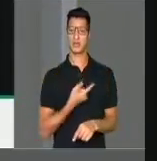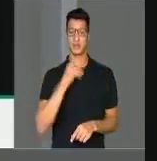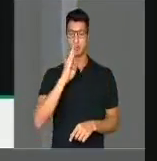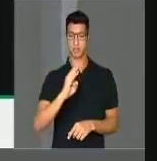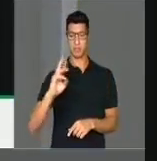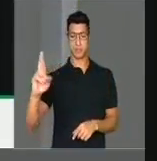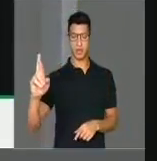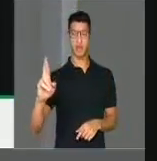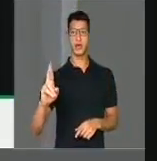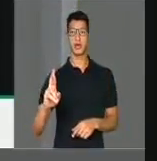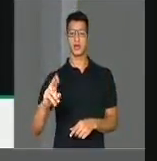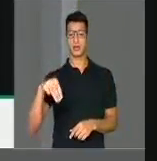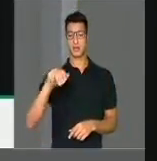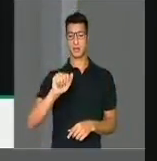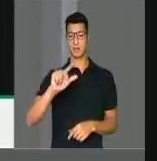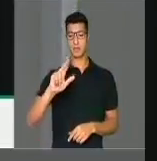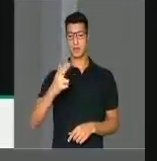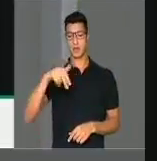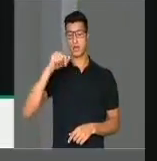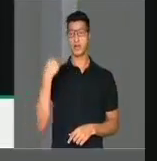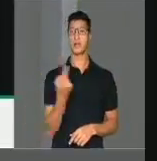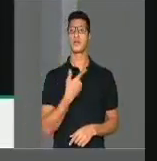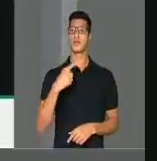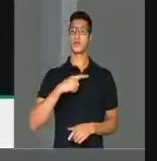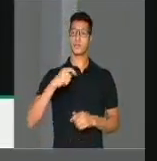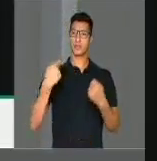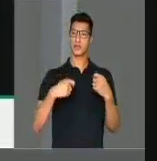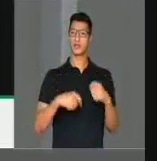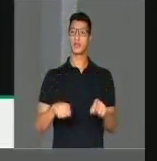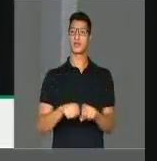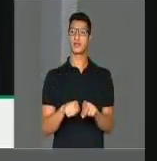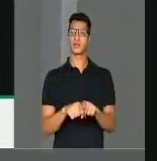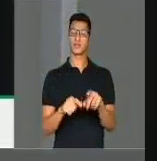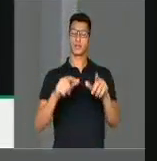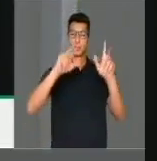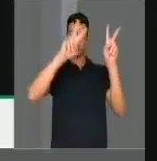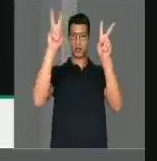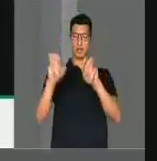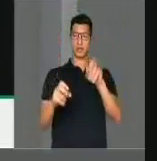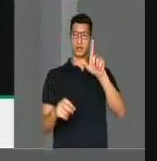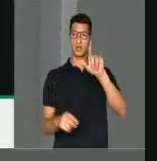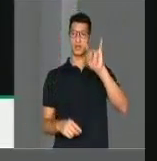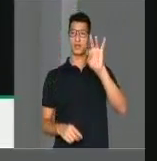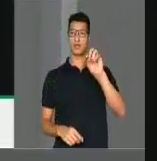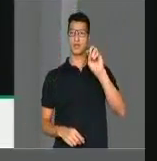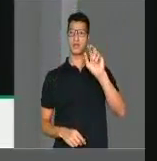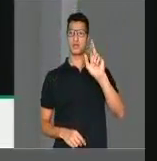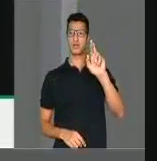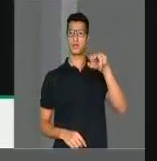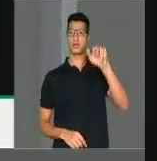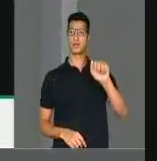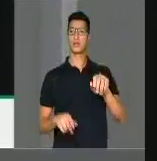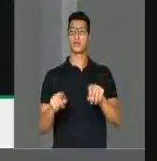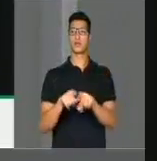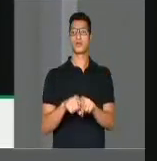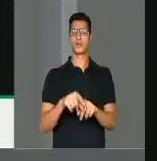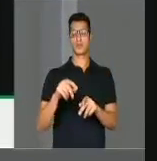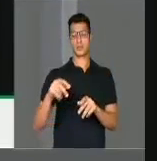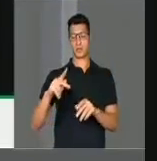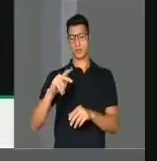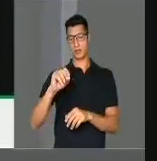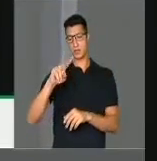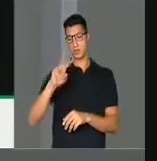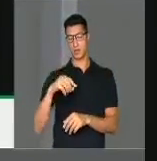nas nossas BR, na malha viária, nós temos necessidade nas áreas litorâneas da questão marítima,